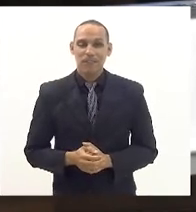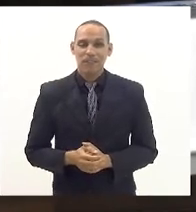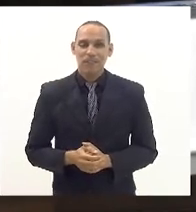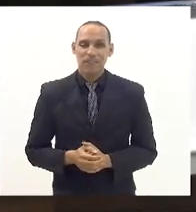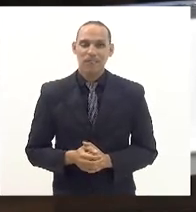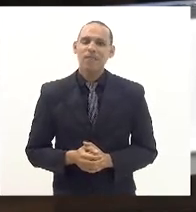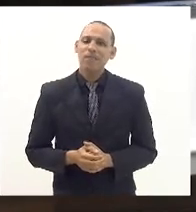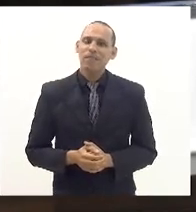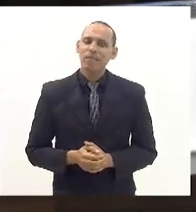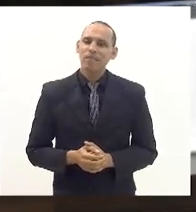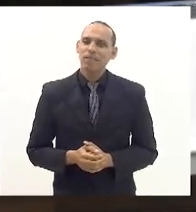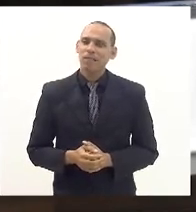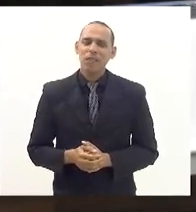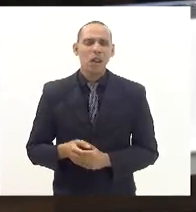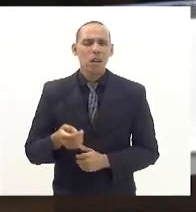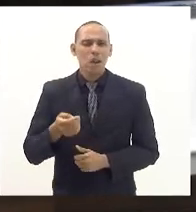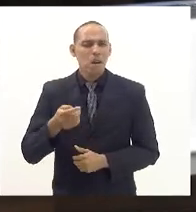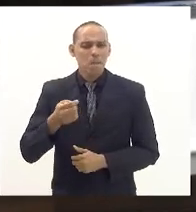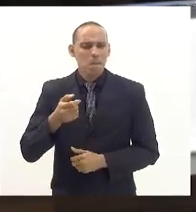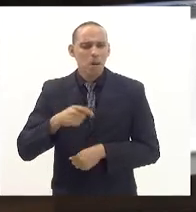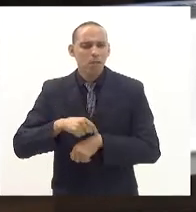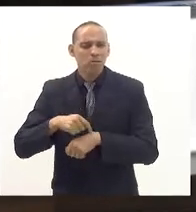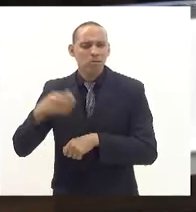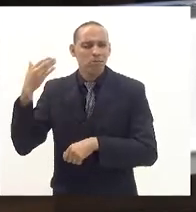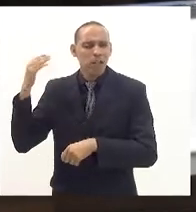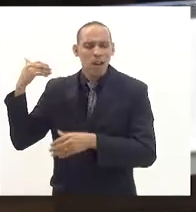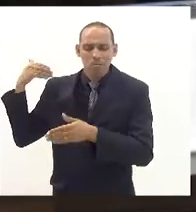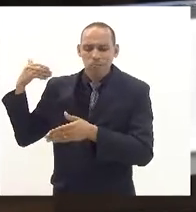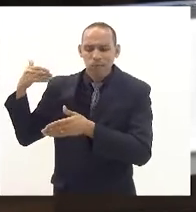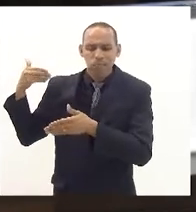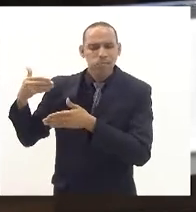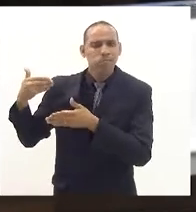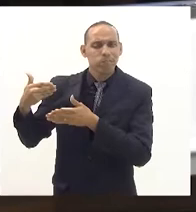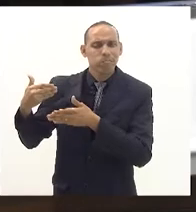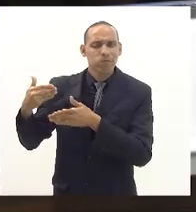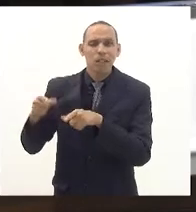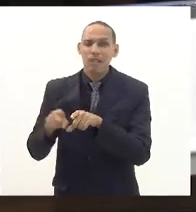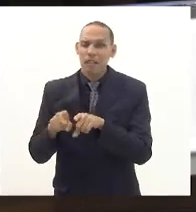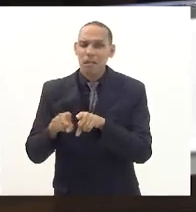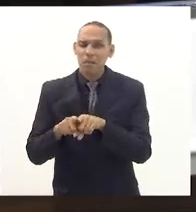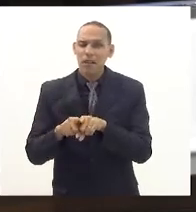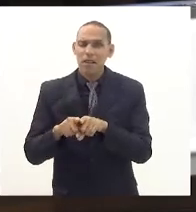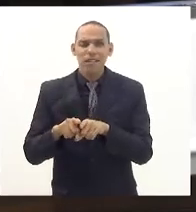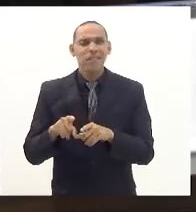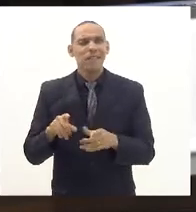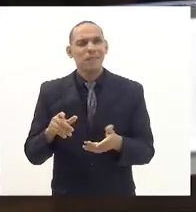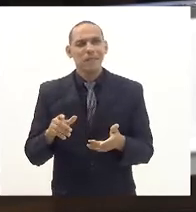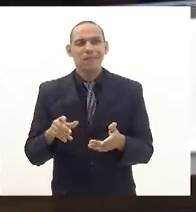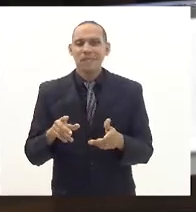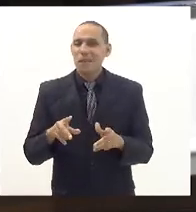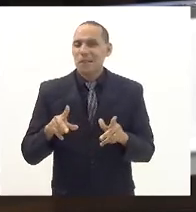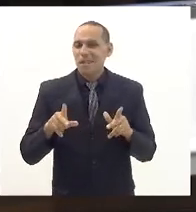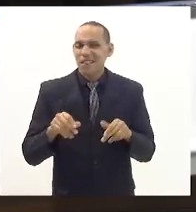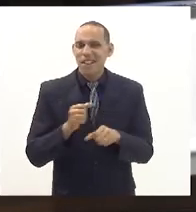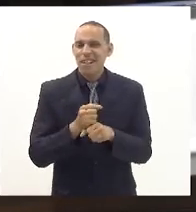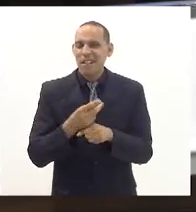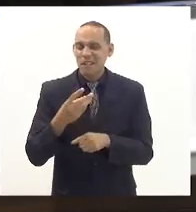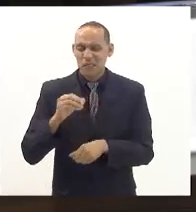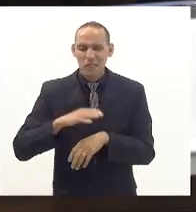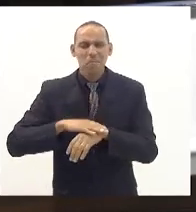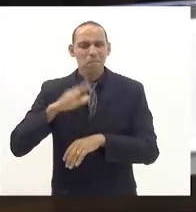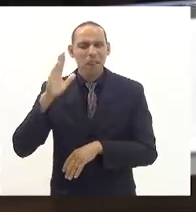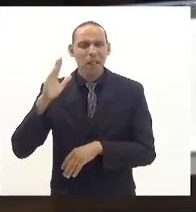muito recente e ao mesmo tempo já se vão mais de 20